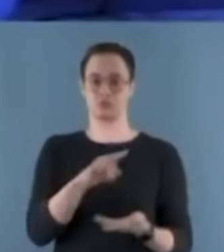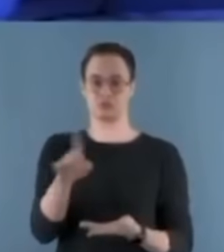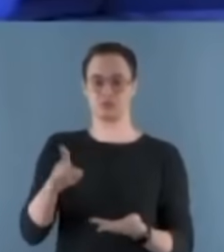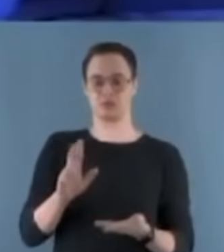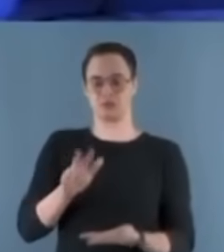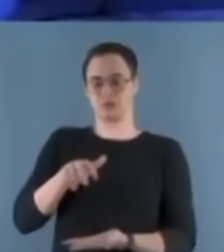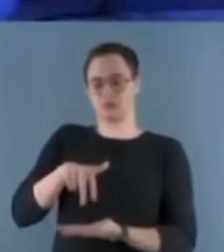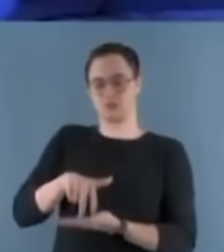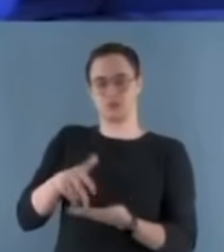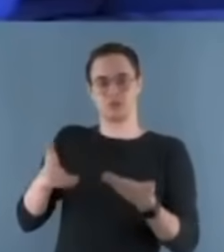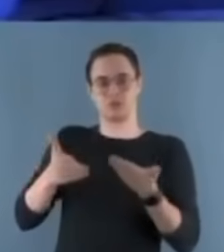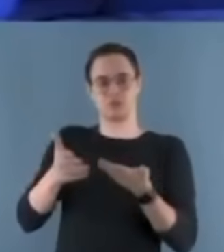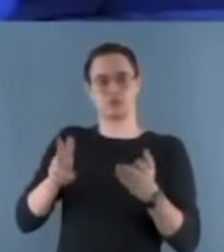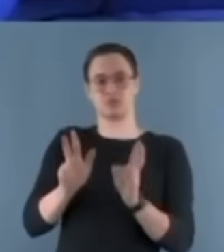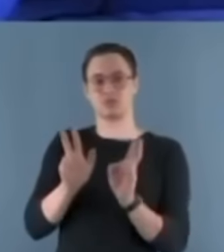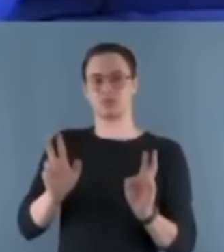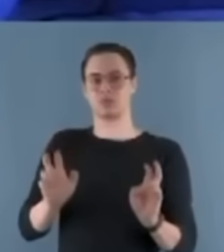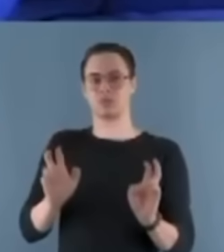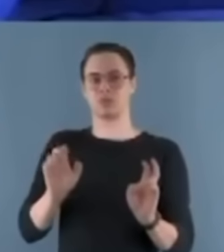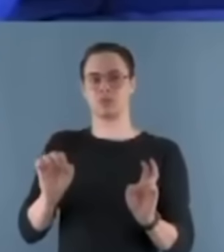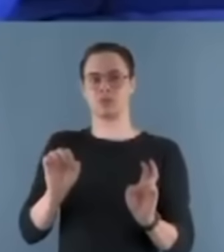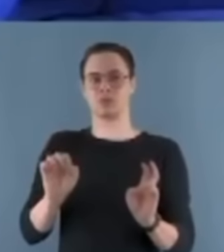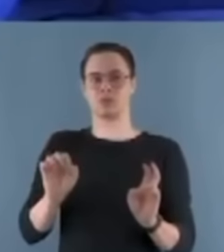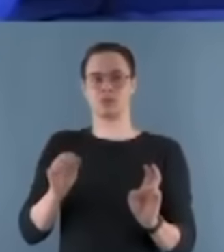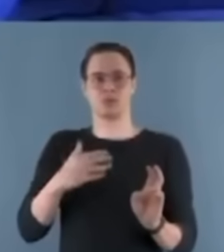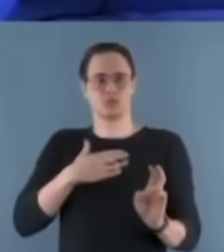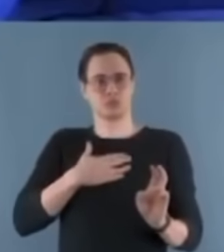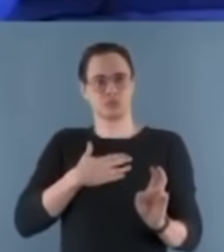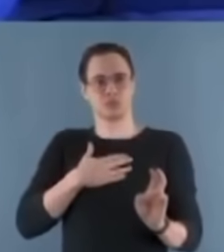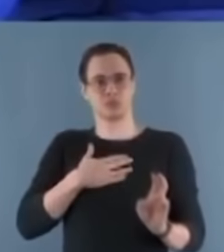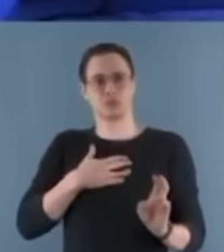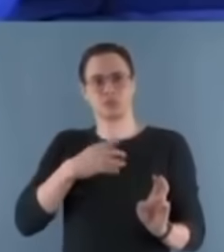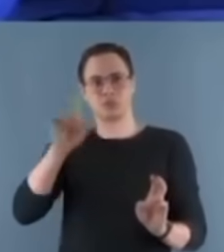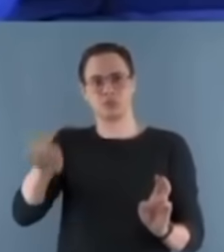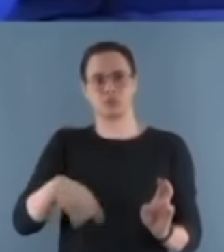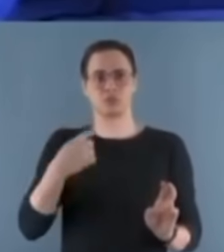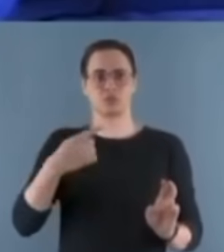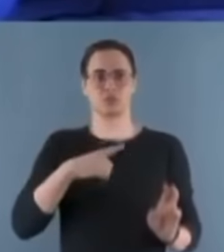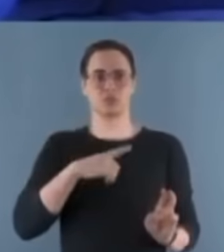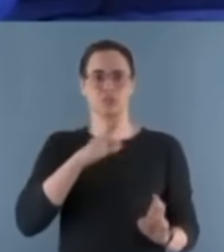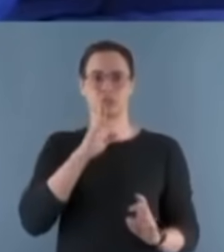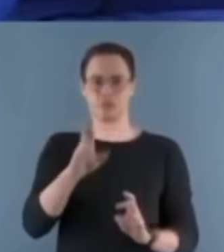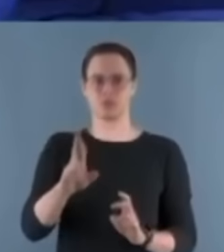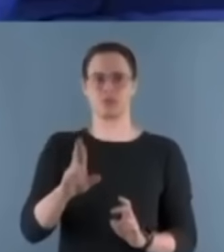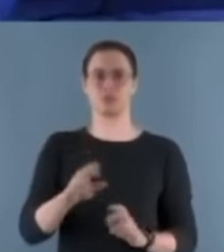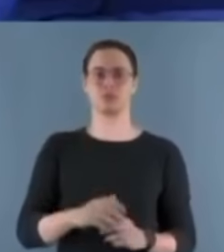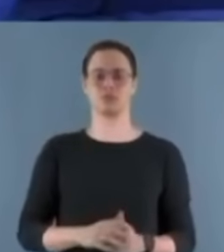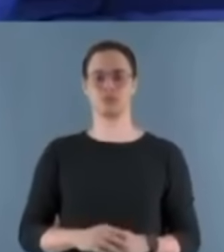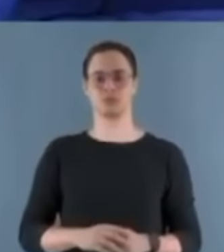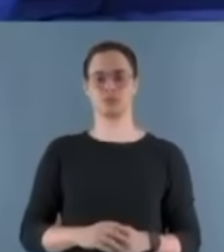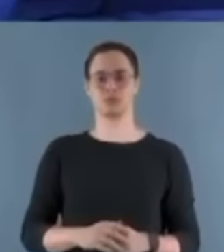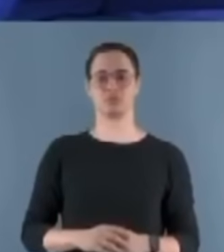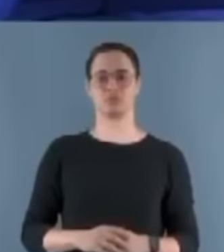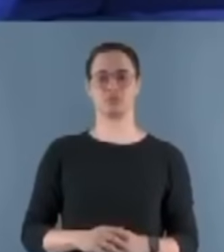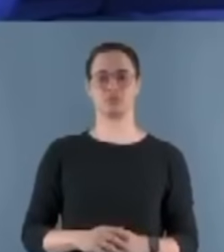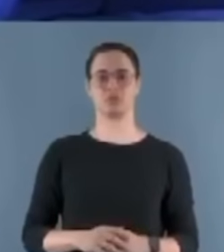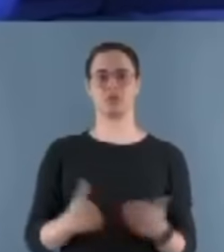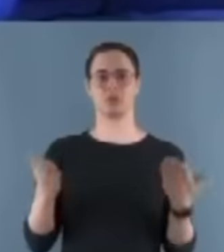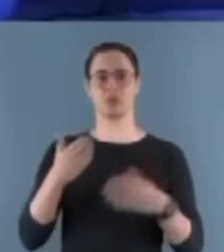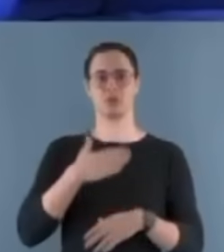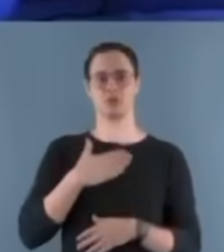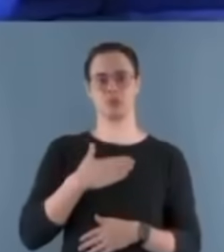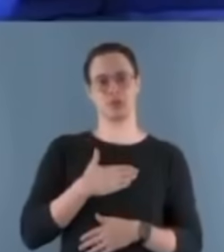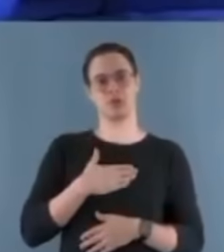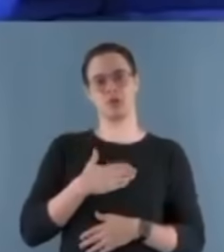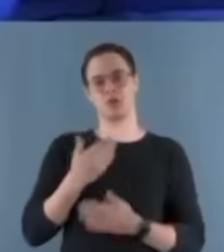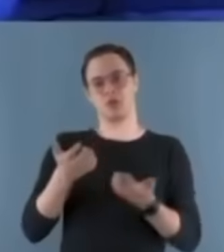né, com relação a mim, né, de ter essa respostas seletivas... Então agora é minha vez também de